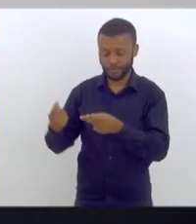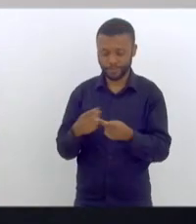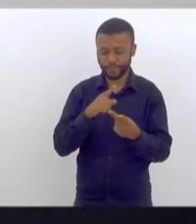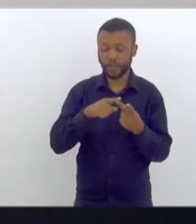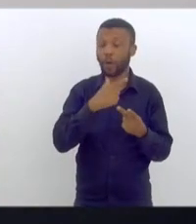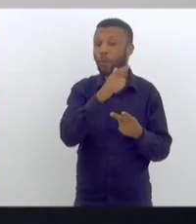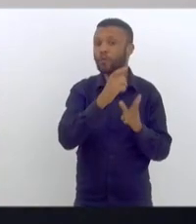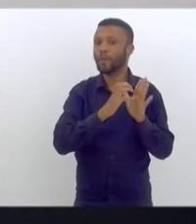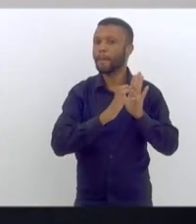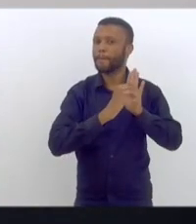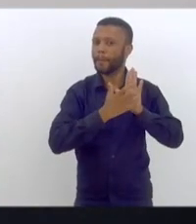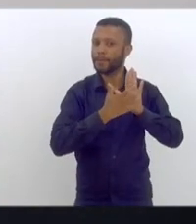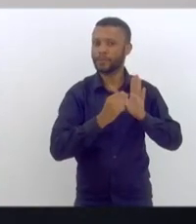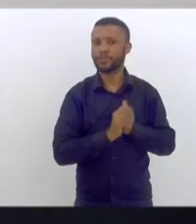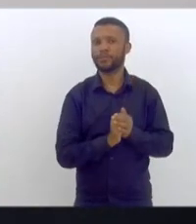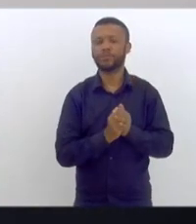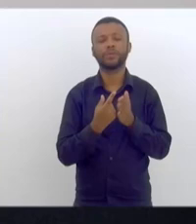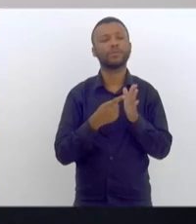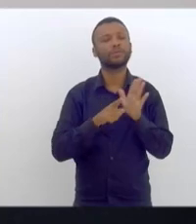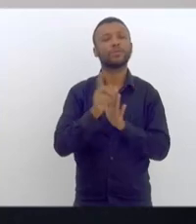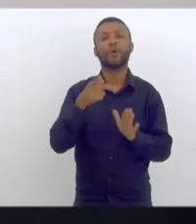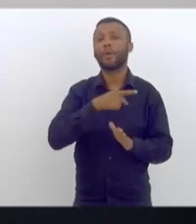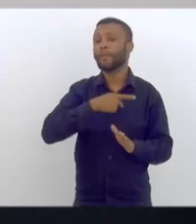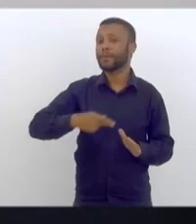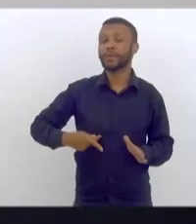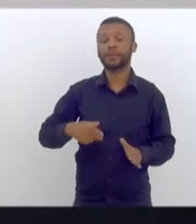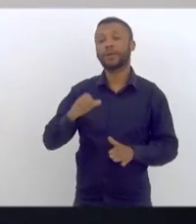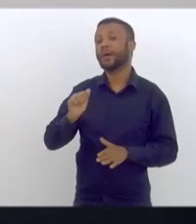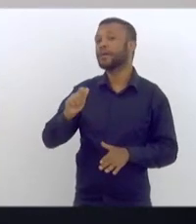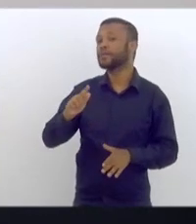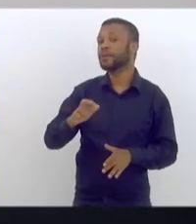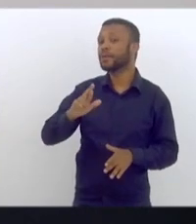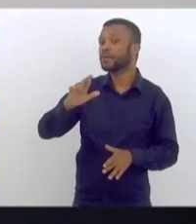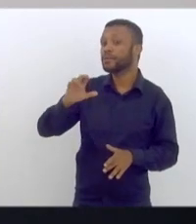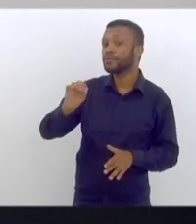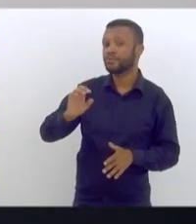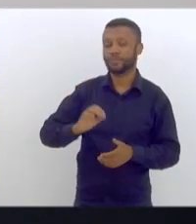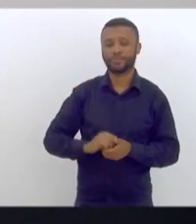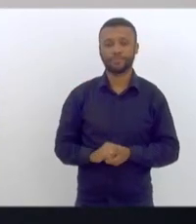Y indica o presidente da Grill